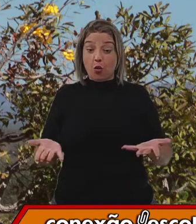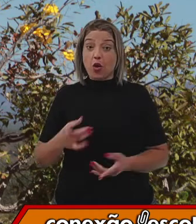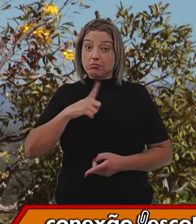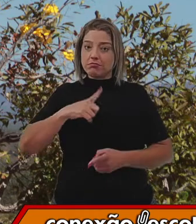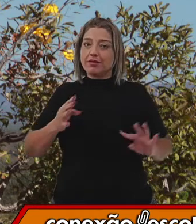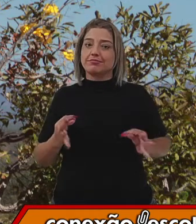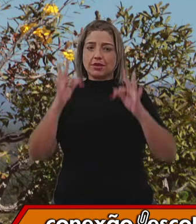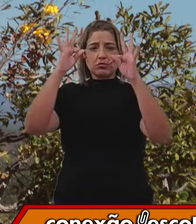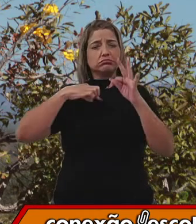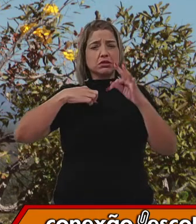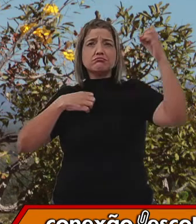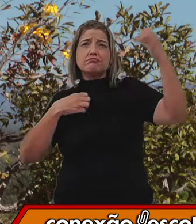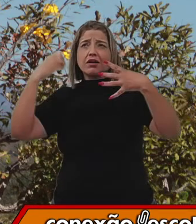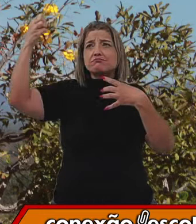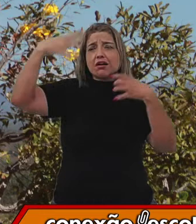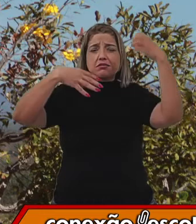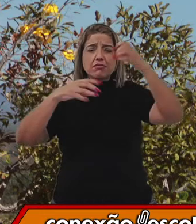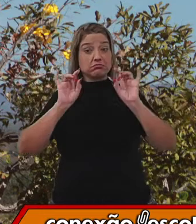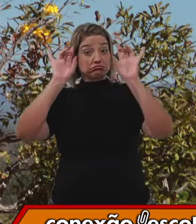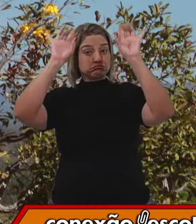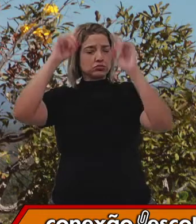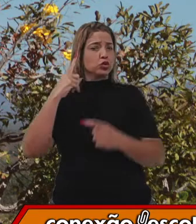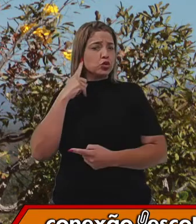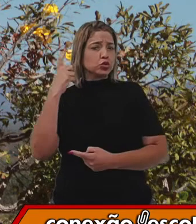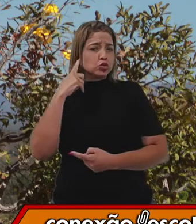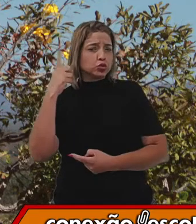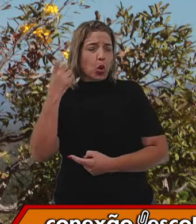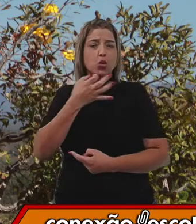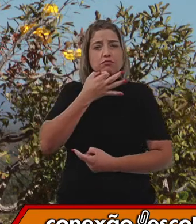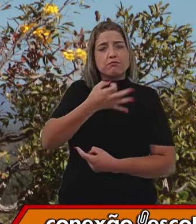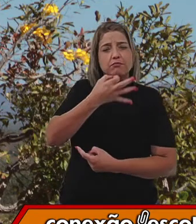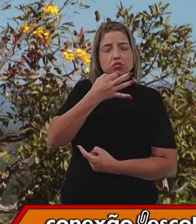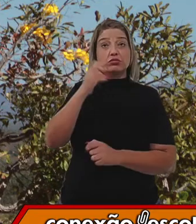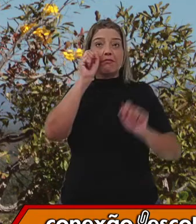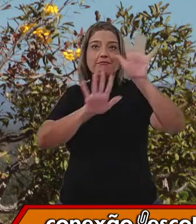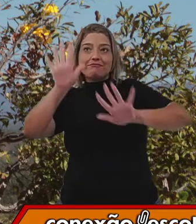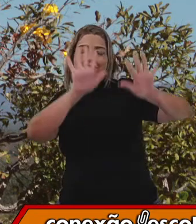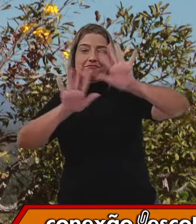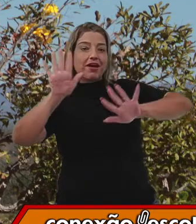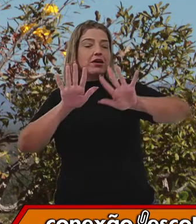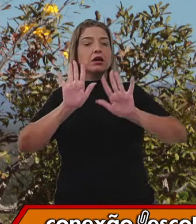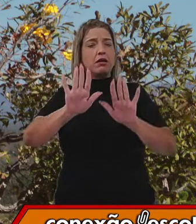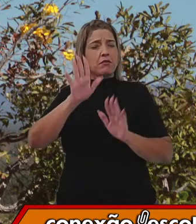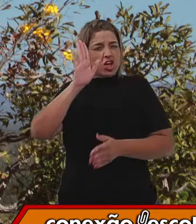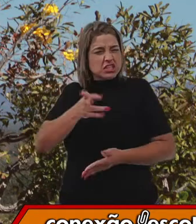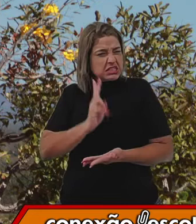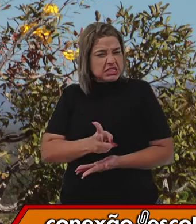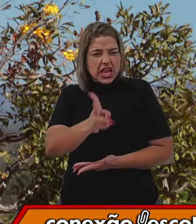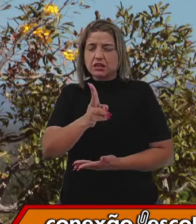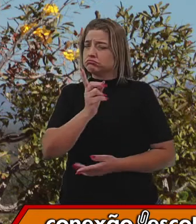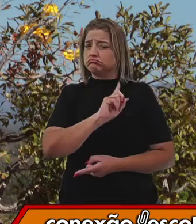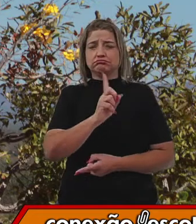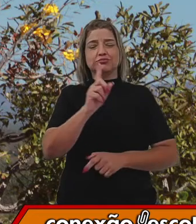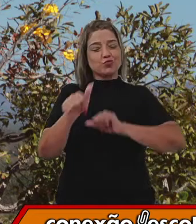com iluminação especial, sonorização, efeitos especiais, mas nem sempre foi assim nos